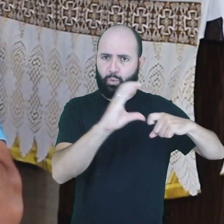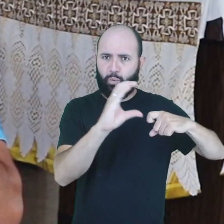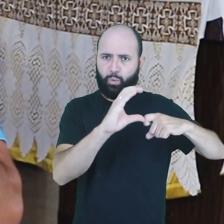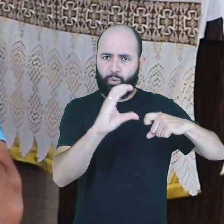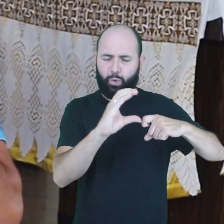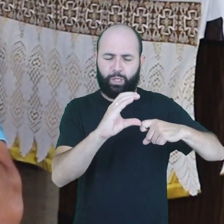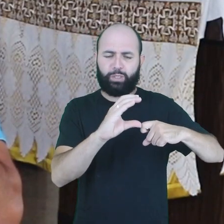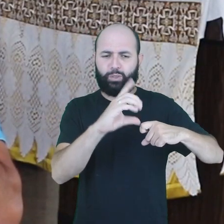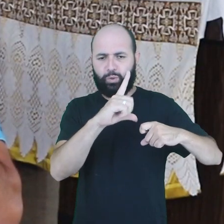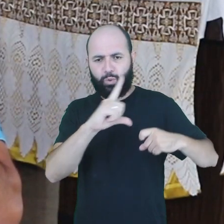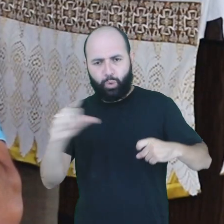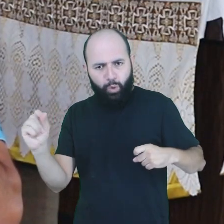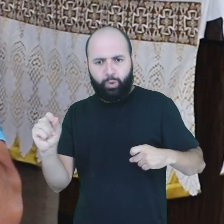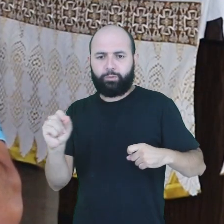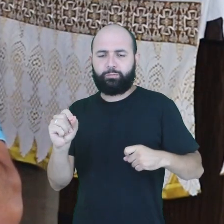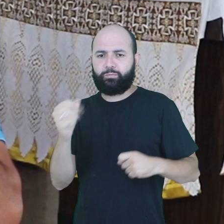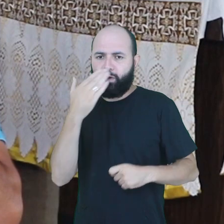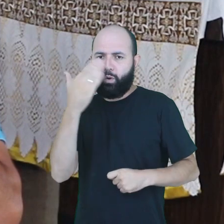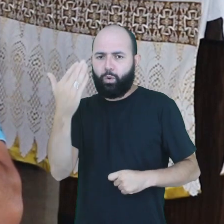clínica e